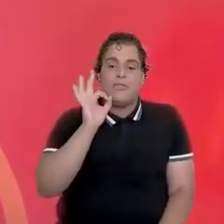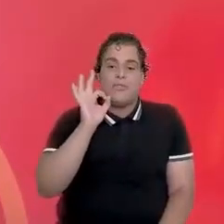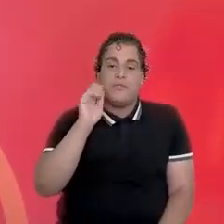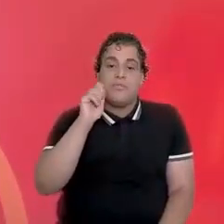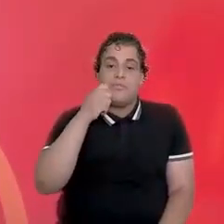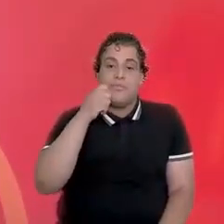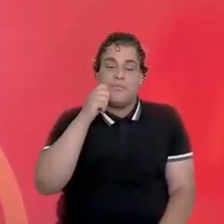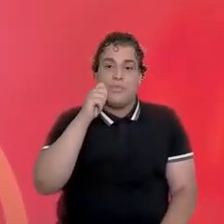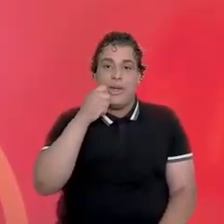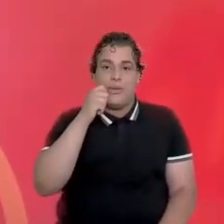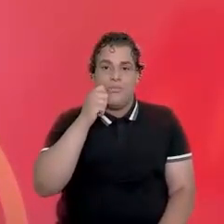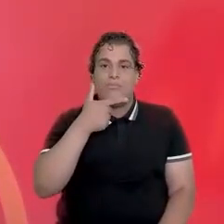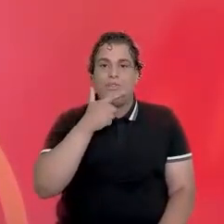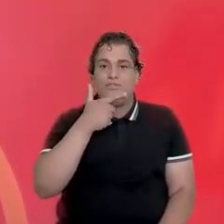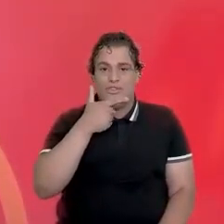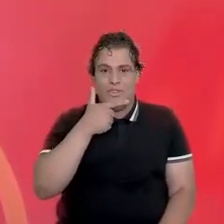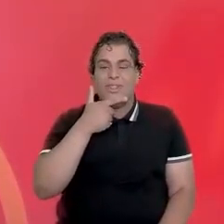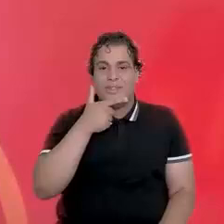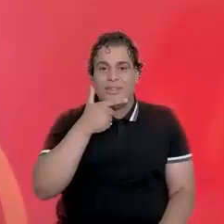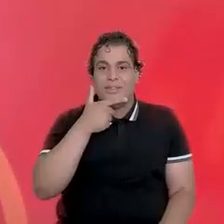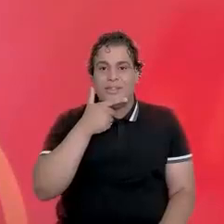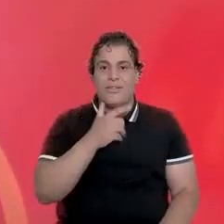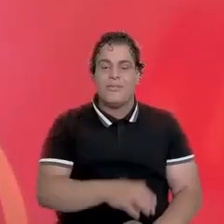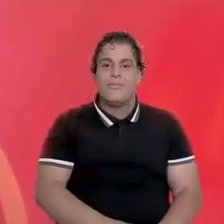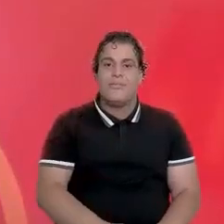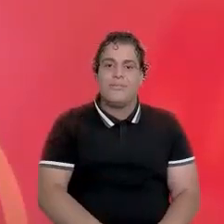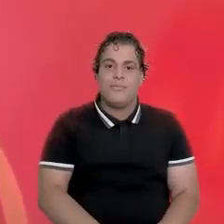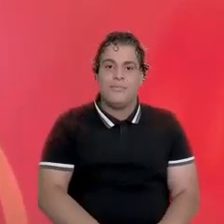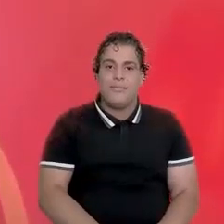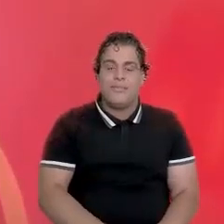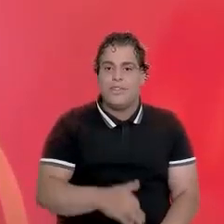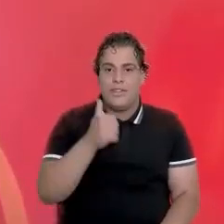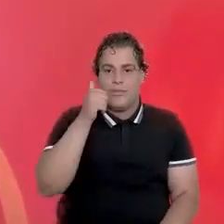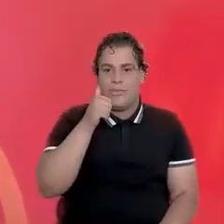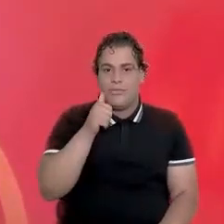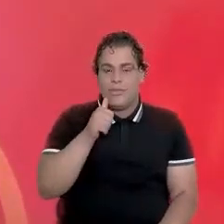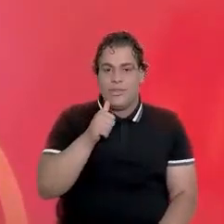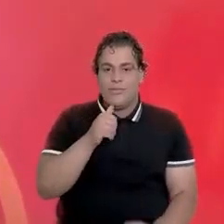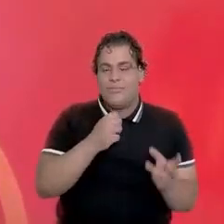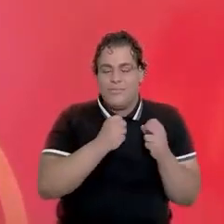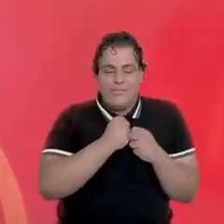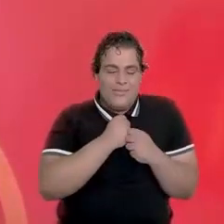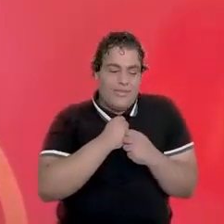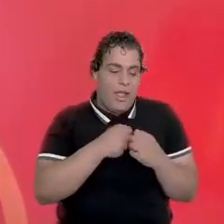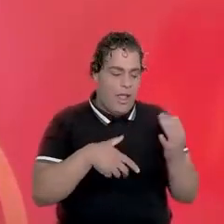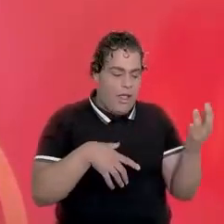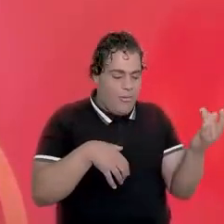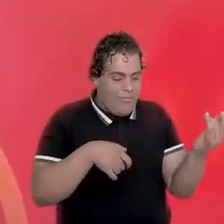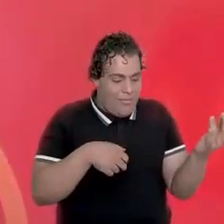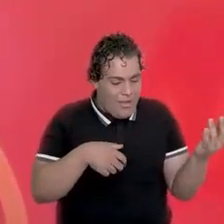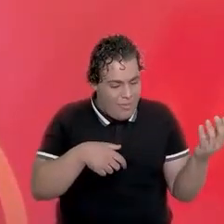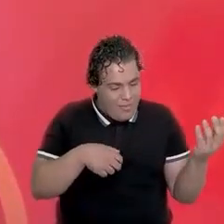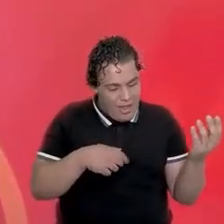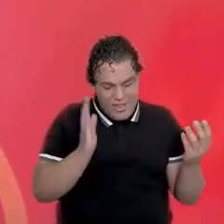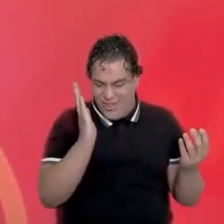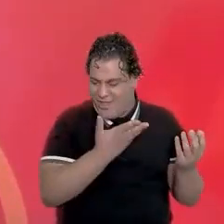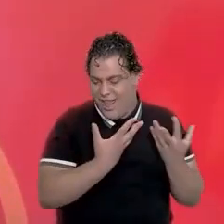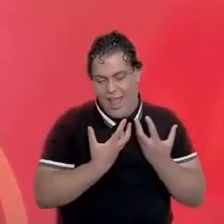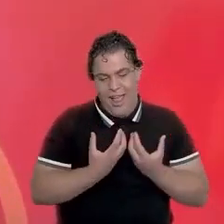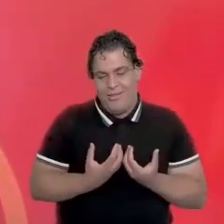queijo. E uma cabocla dengosa. Pega a viola já descansado,